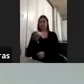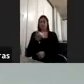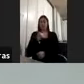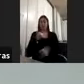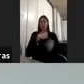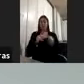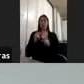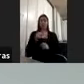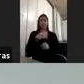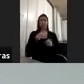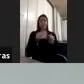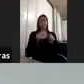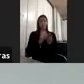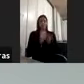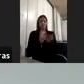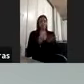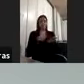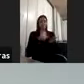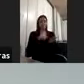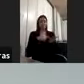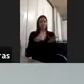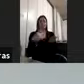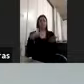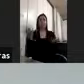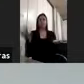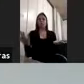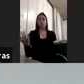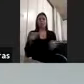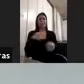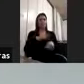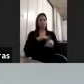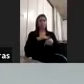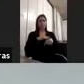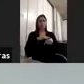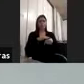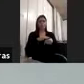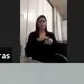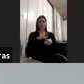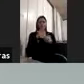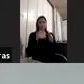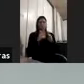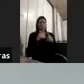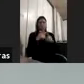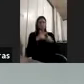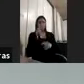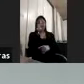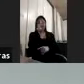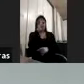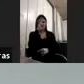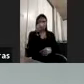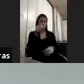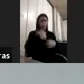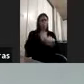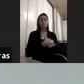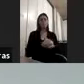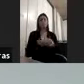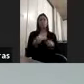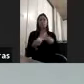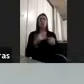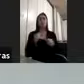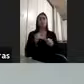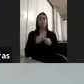estava internado com Covid. Olha a situação, a falta de respeito da empresa com um trabalhador que está com uma